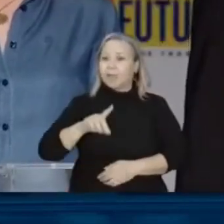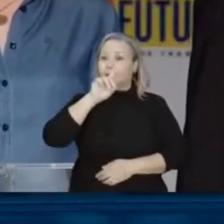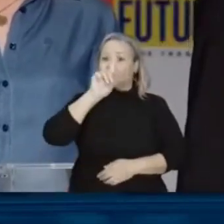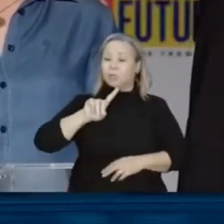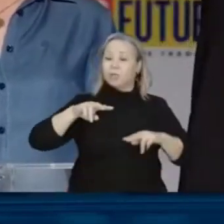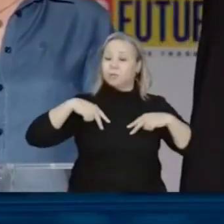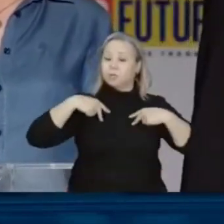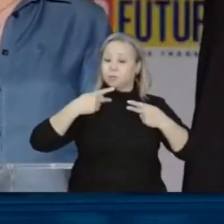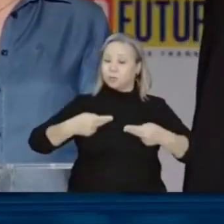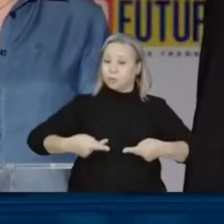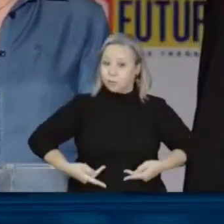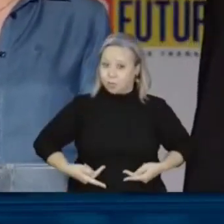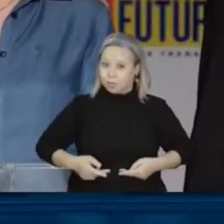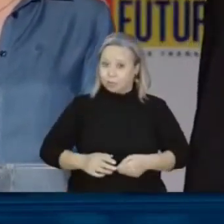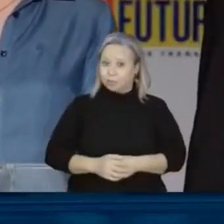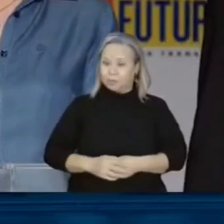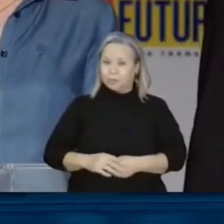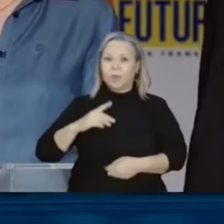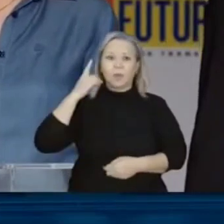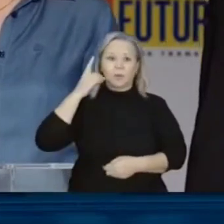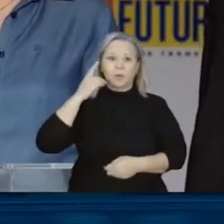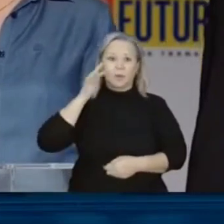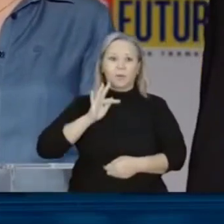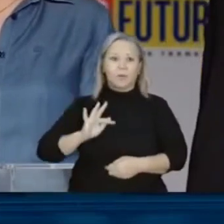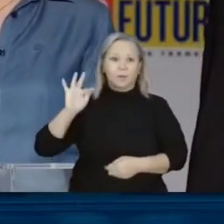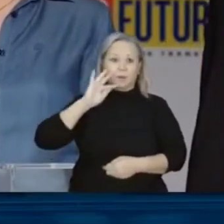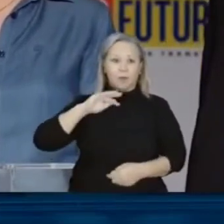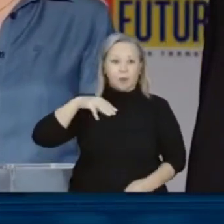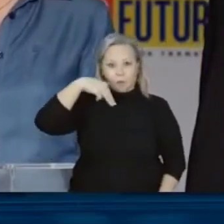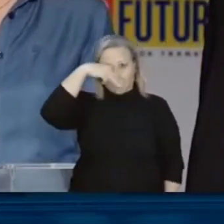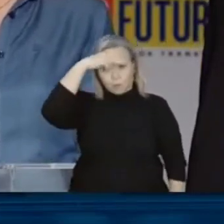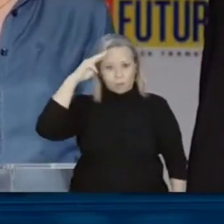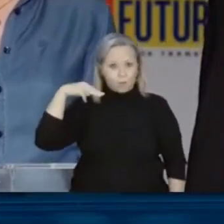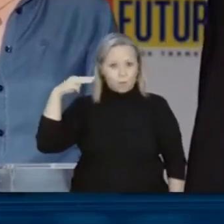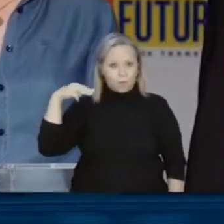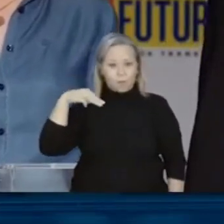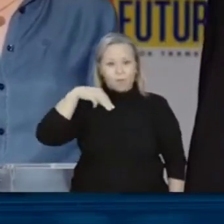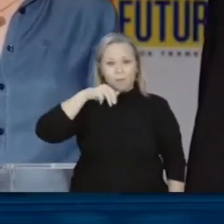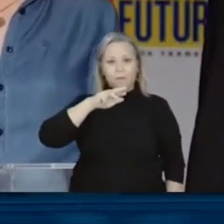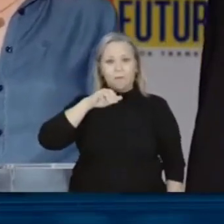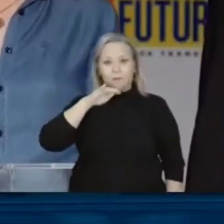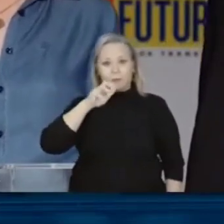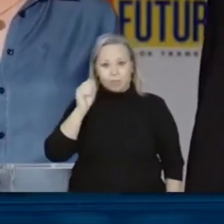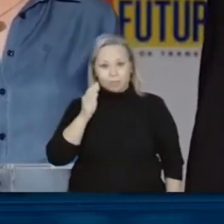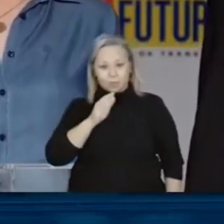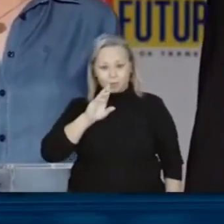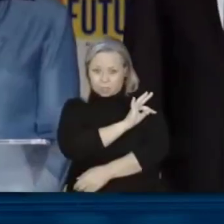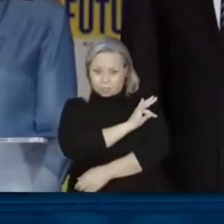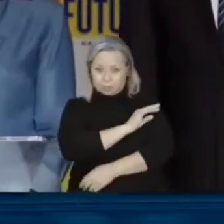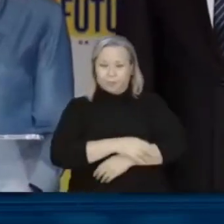Direitos Humanos, deputada federal Maria do Rosário, Rio Grande do